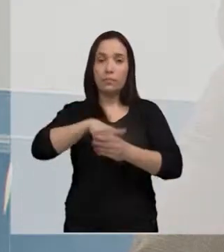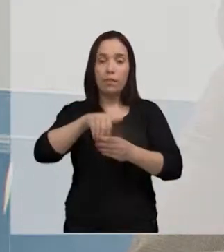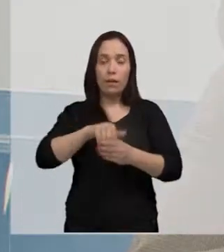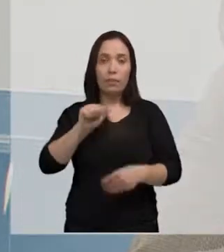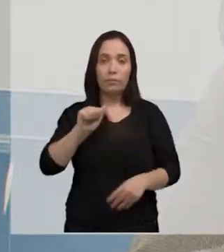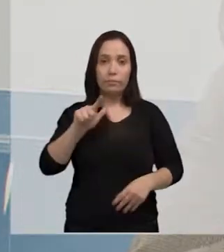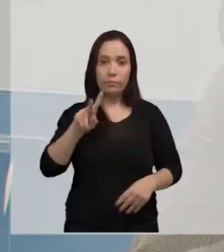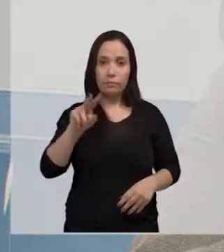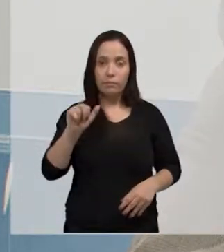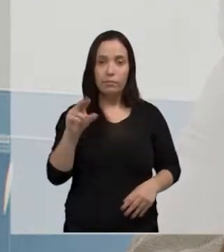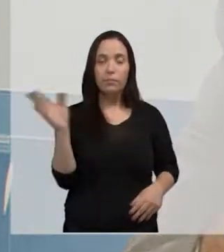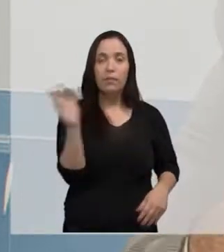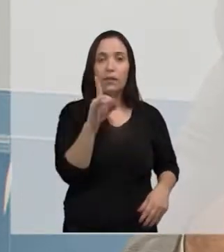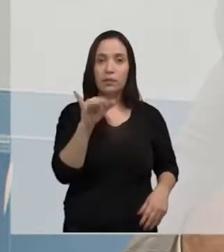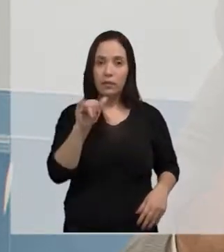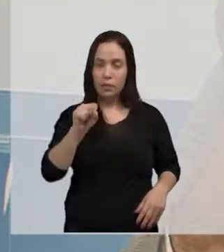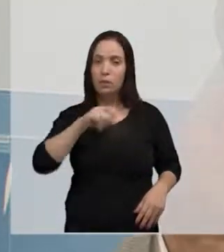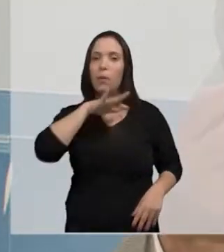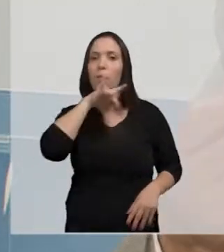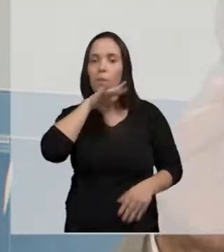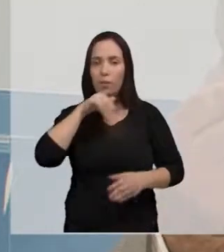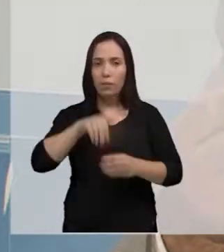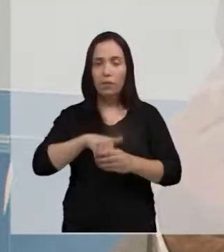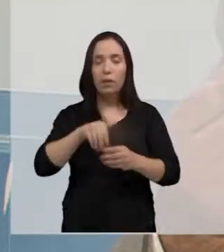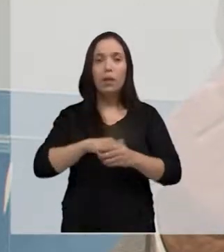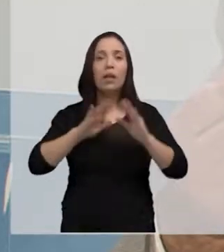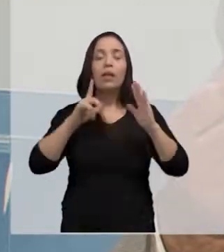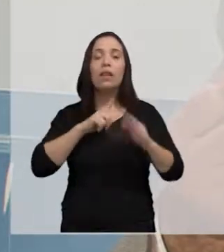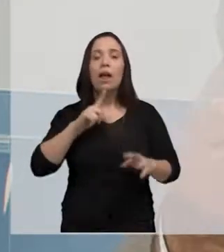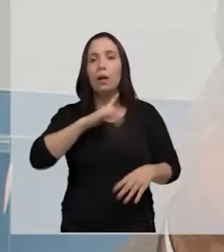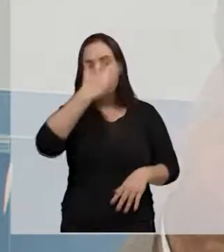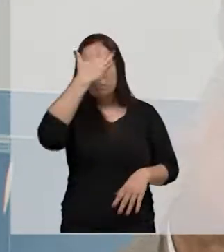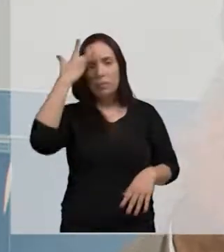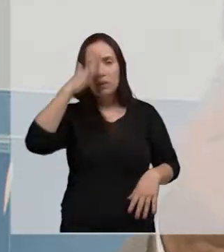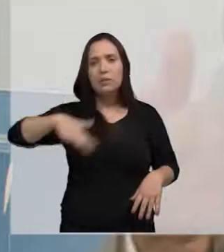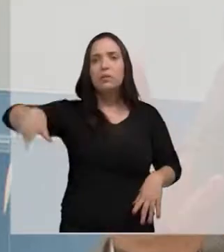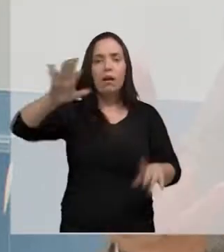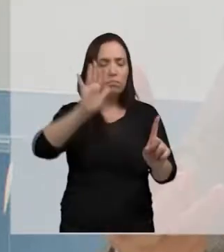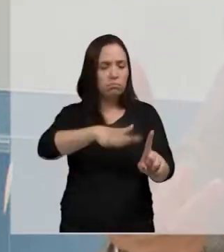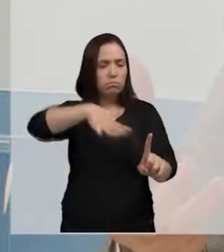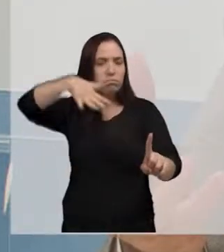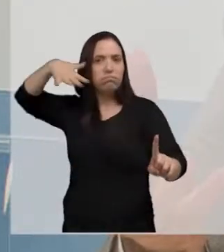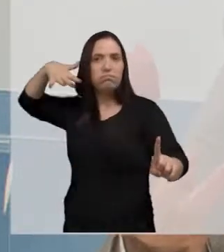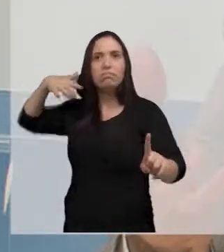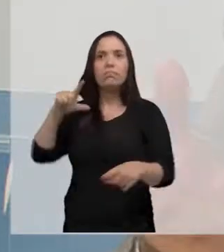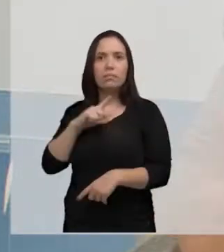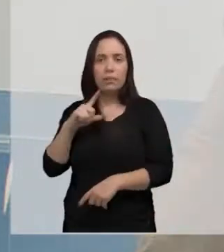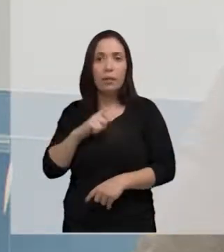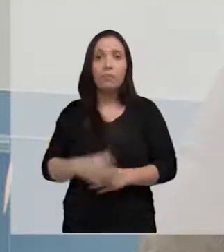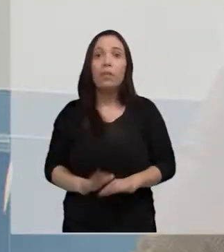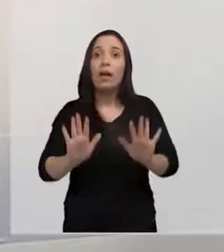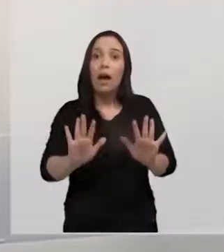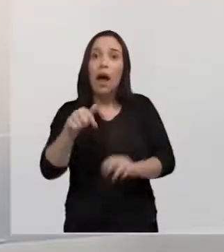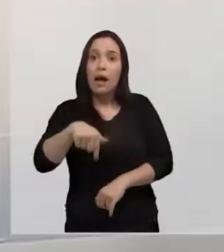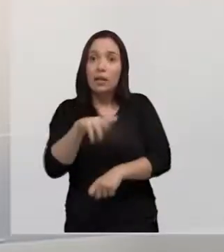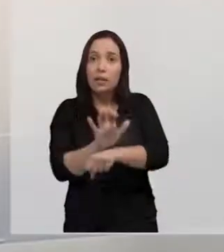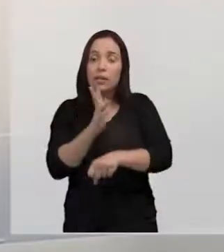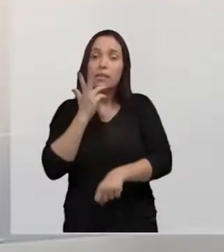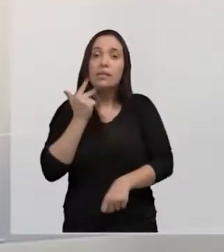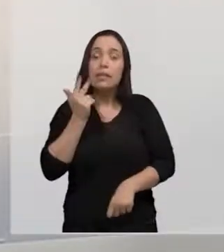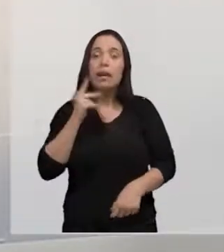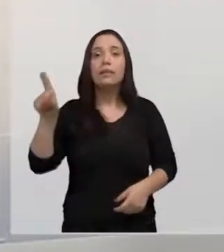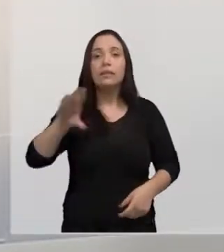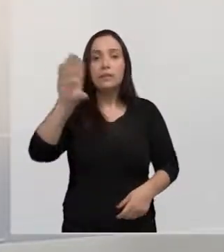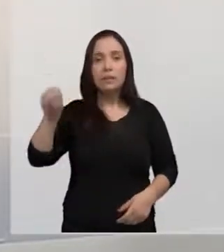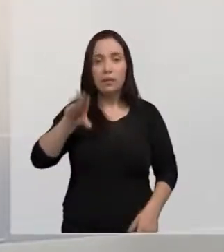Dias foi tão ruim que desgastou a liderança dele no estado dele. Aqui no Ceará, o Ciro